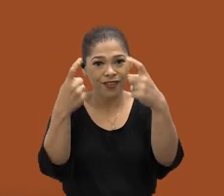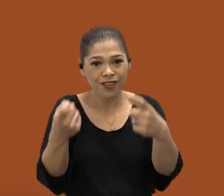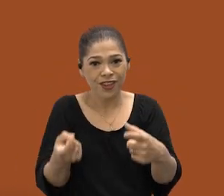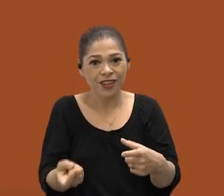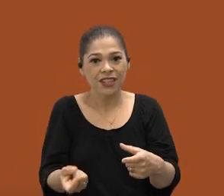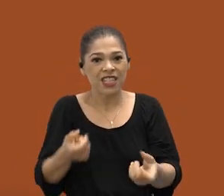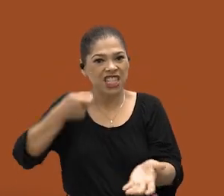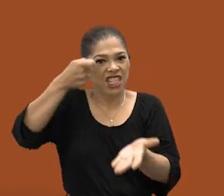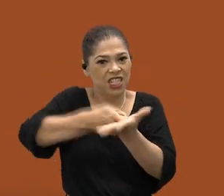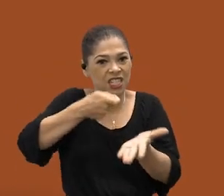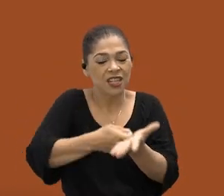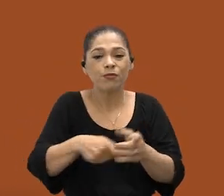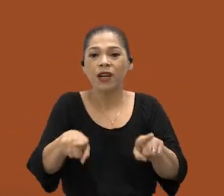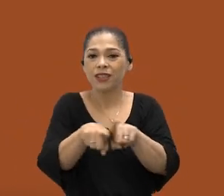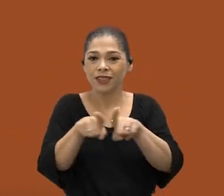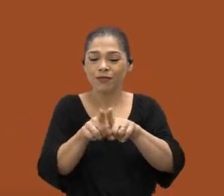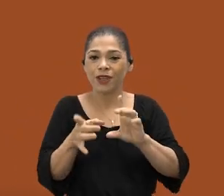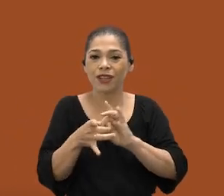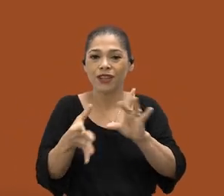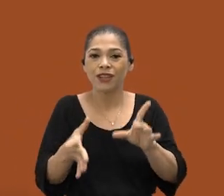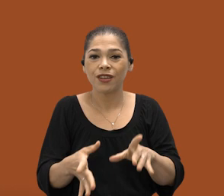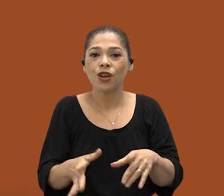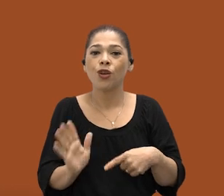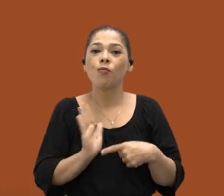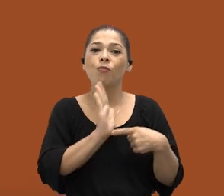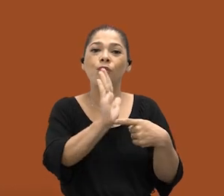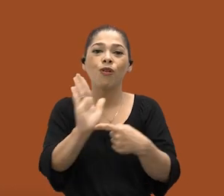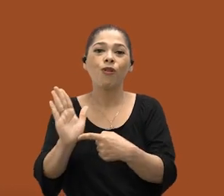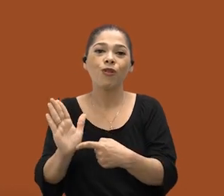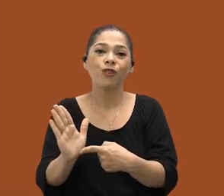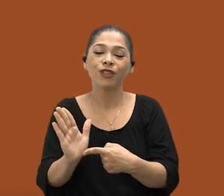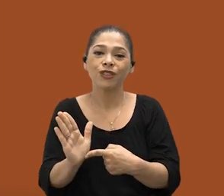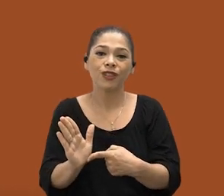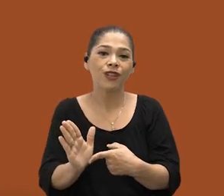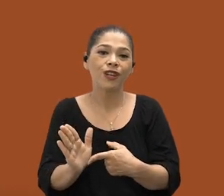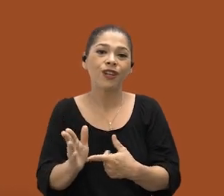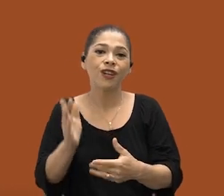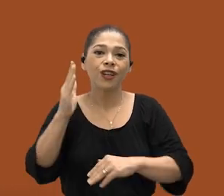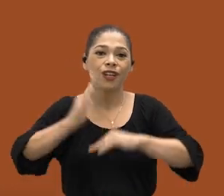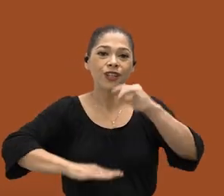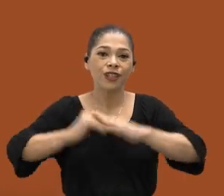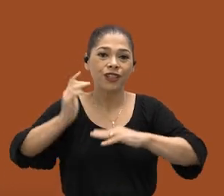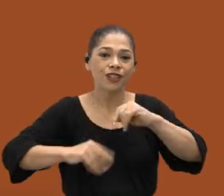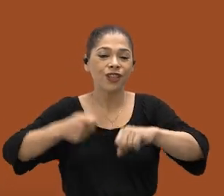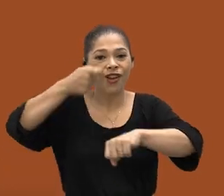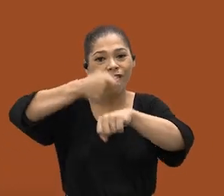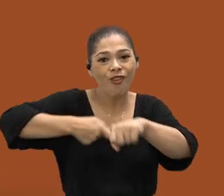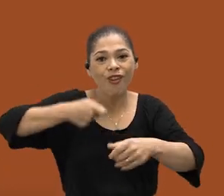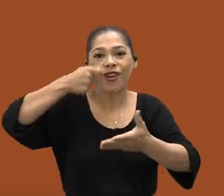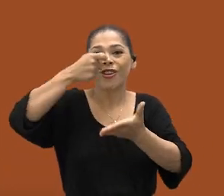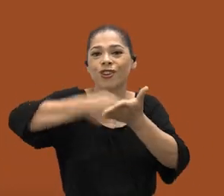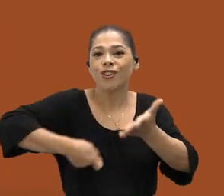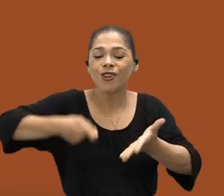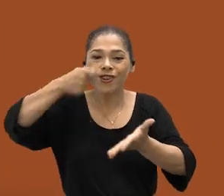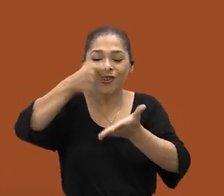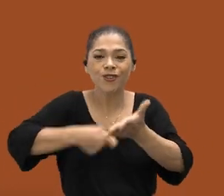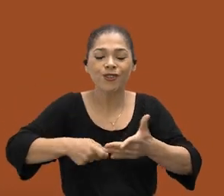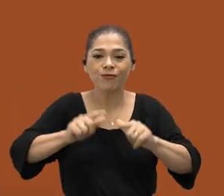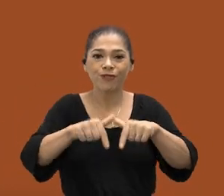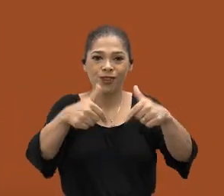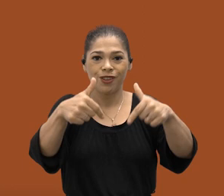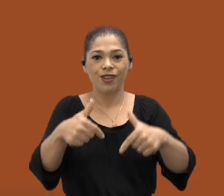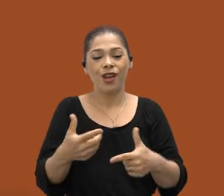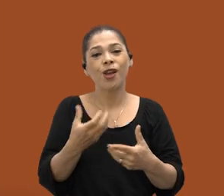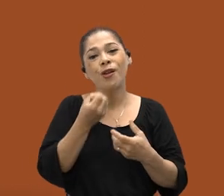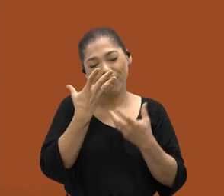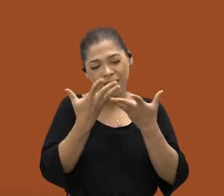o arbítrio mas que também coloque em relevo essas ações obstinadas de resistência em geral